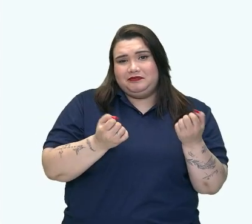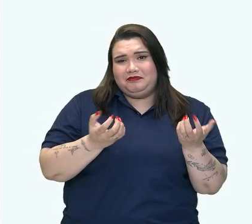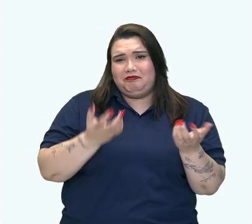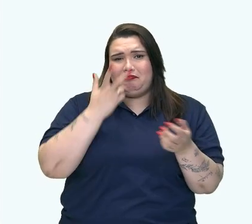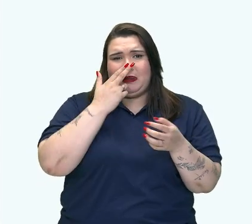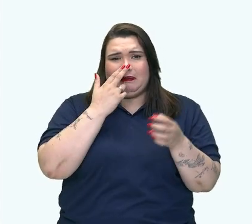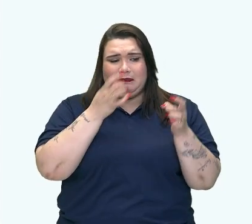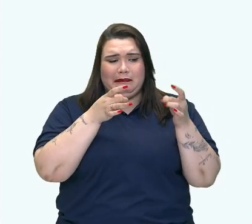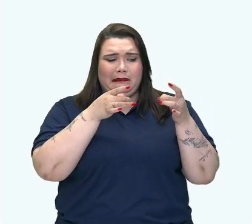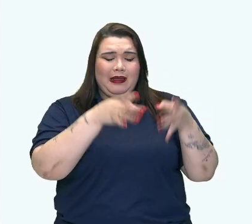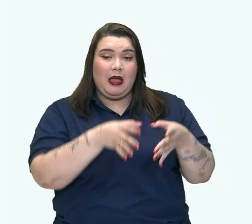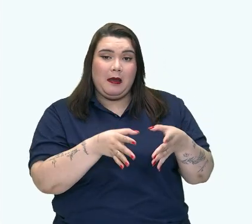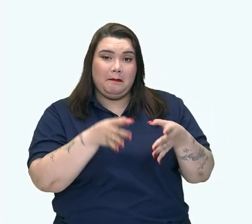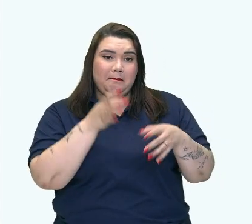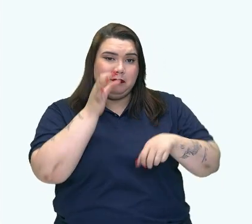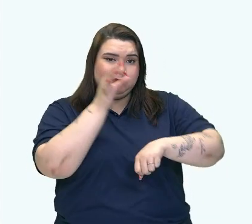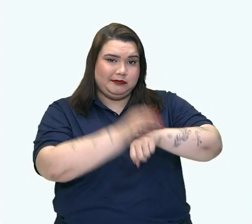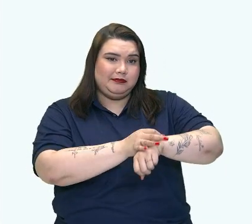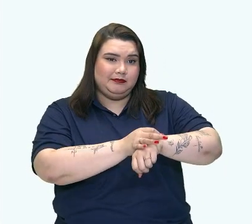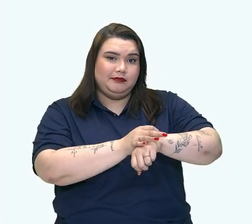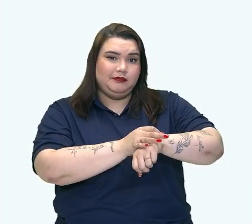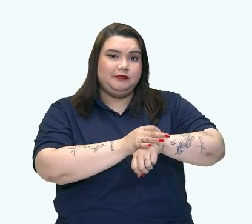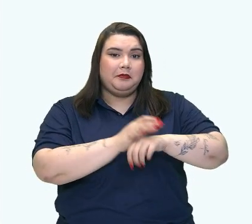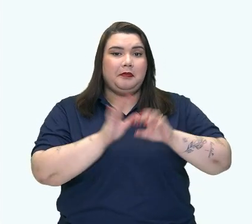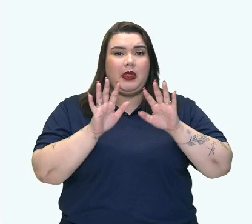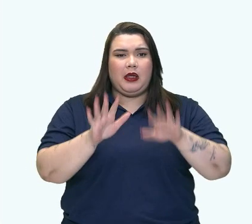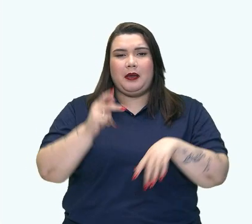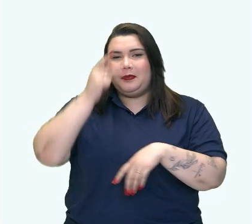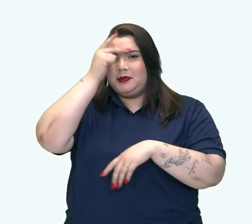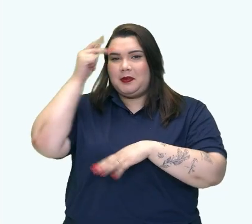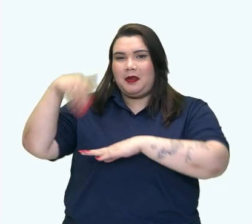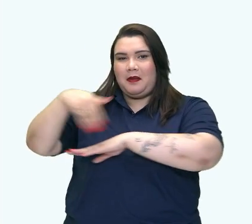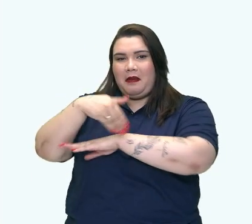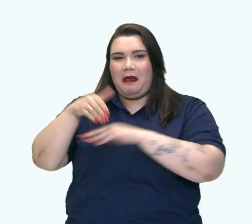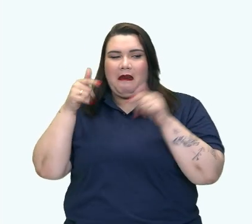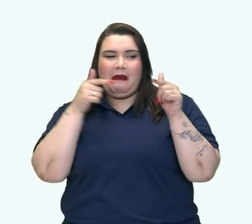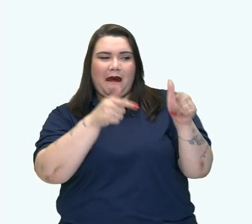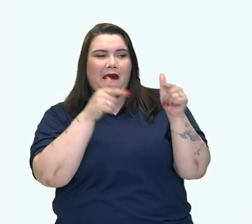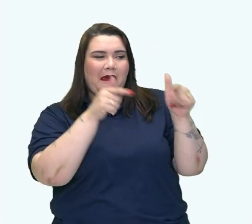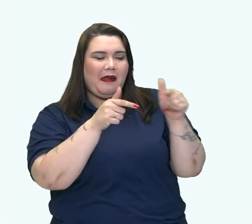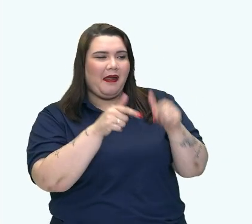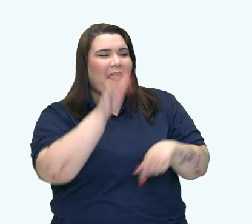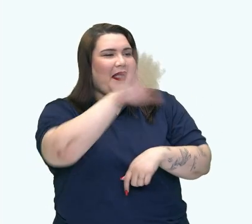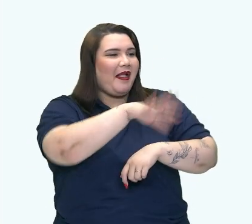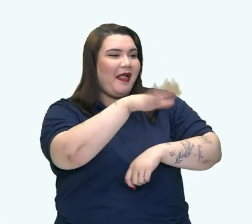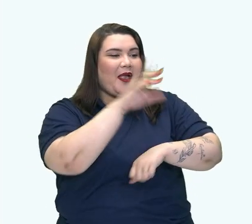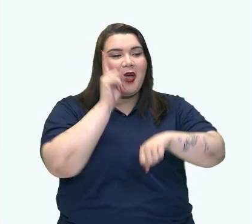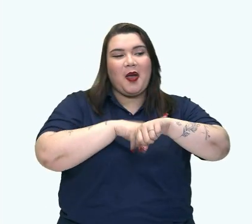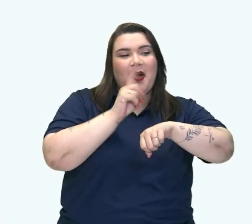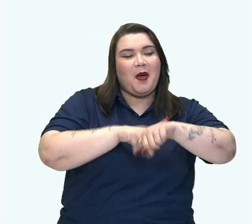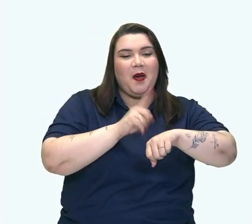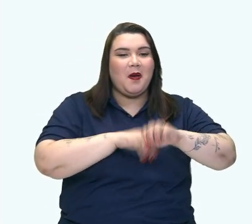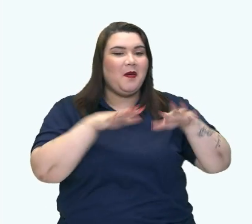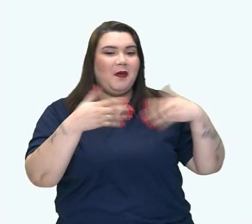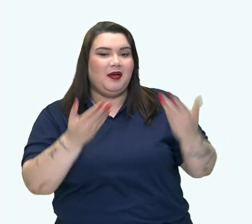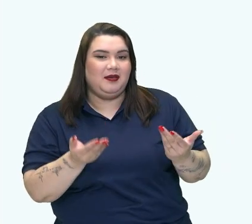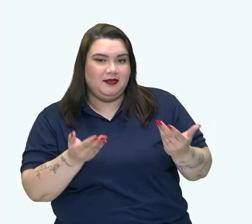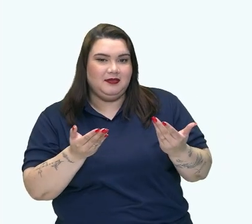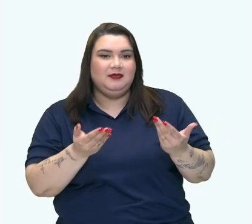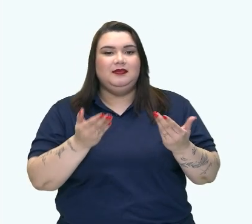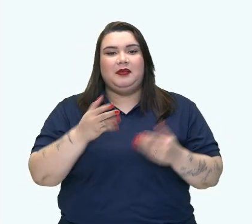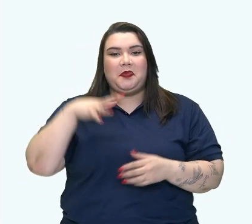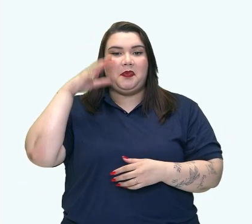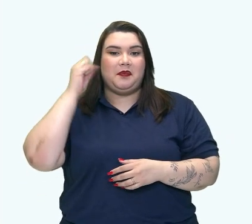uma casca de relógio do que um relógio mesmo. Os desocupados da rua divertiam-se, perguntando-lhe as horas